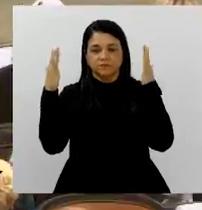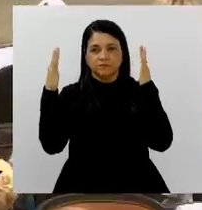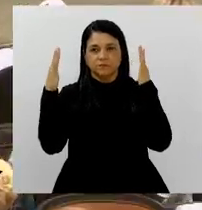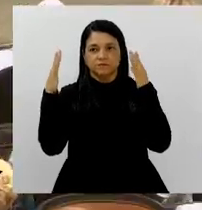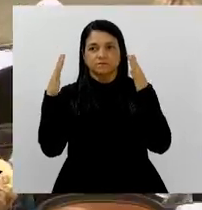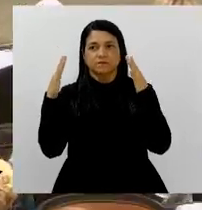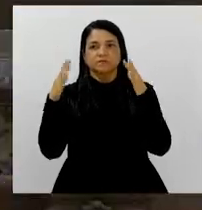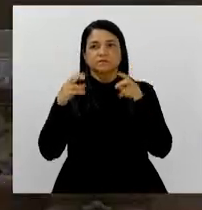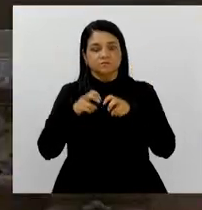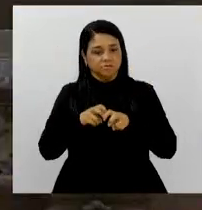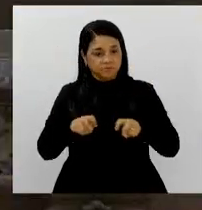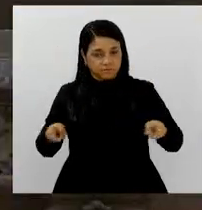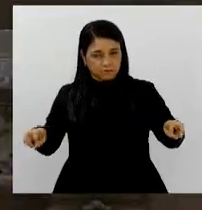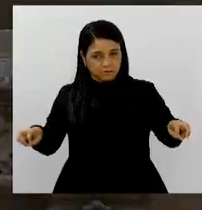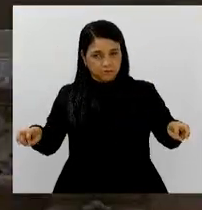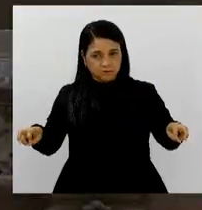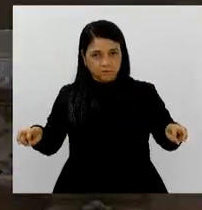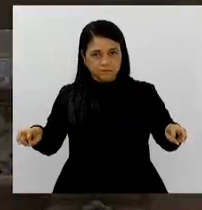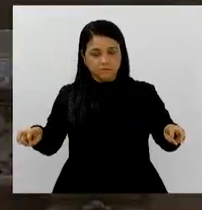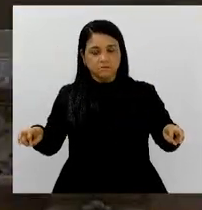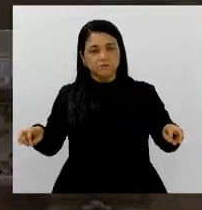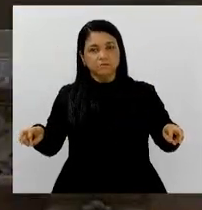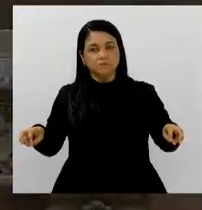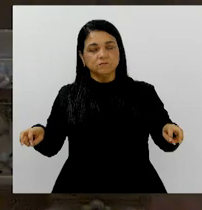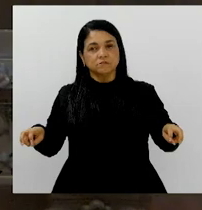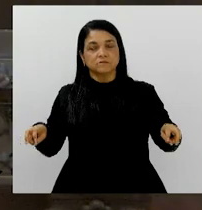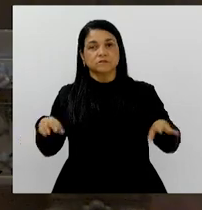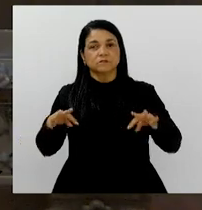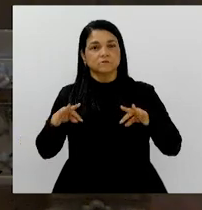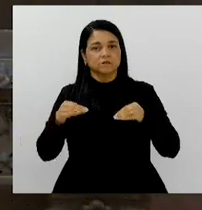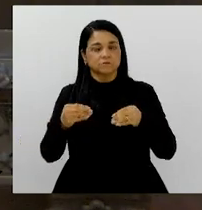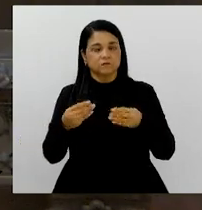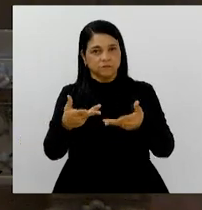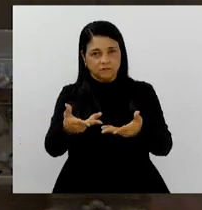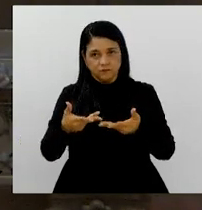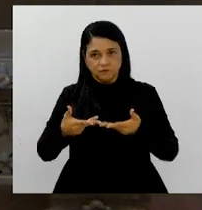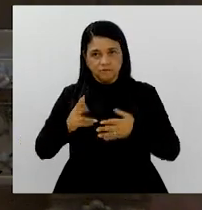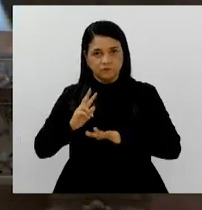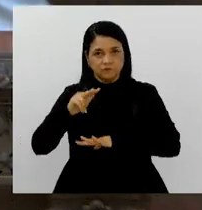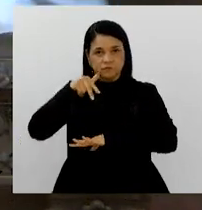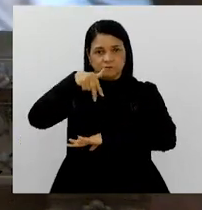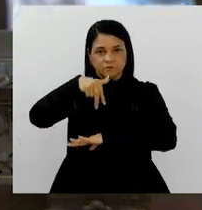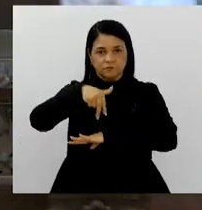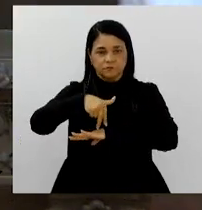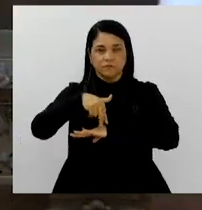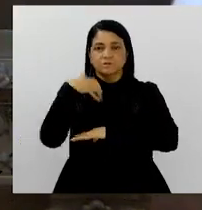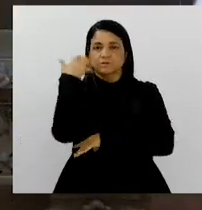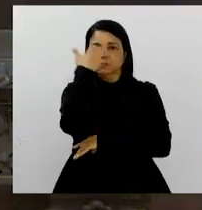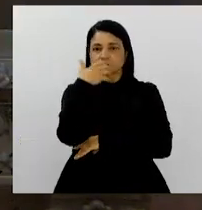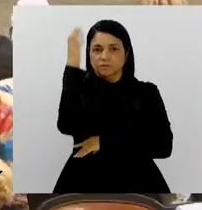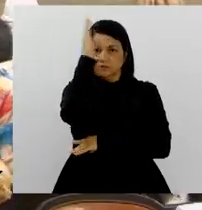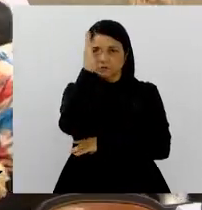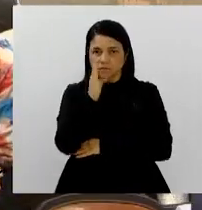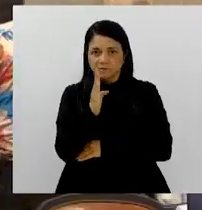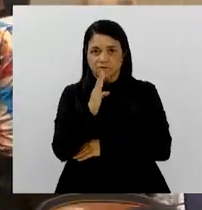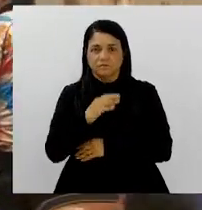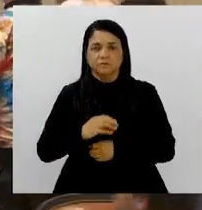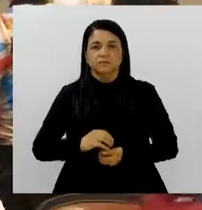Já composto aqui o nosso dispositivo, convido todos a ficarem de pé para a execução do hino nacional.